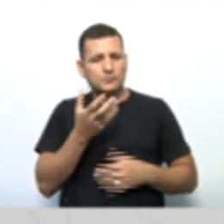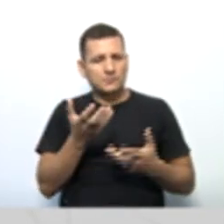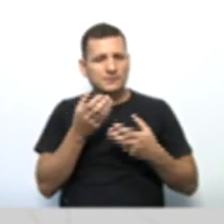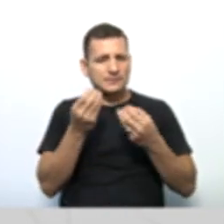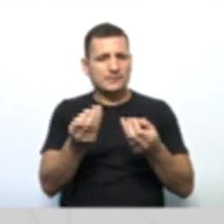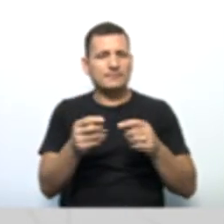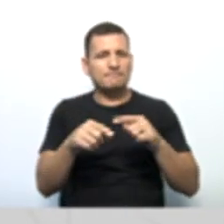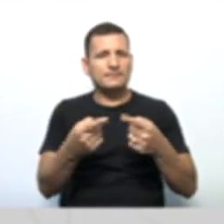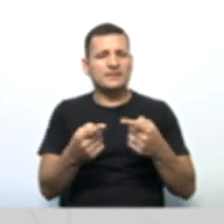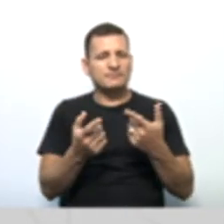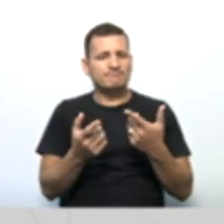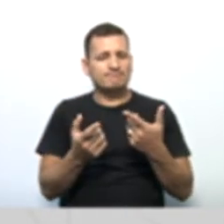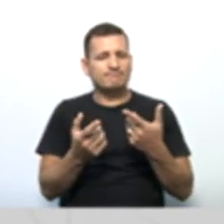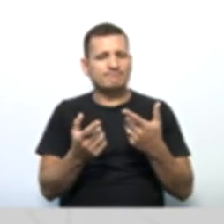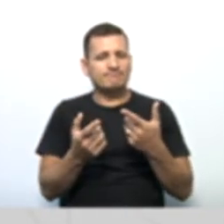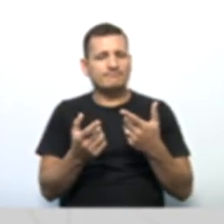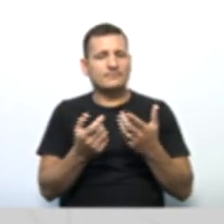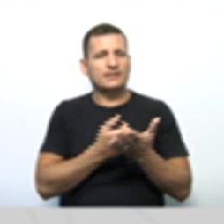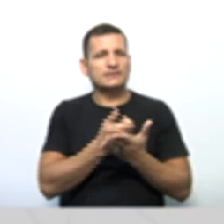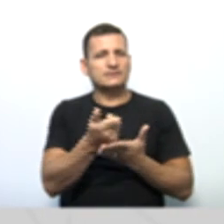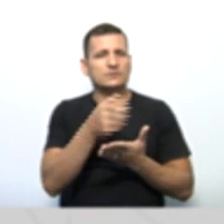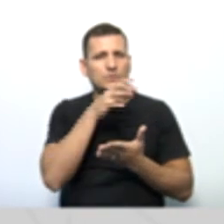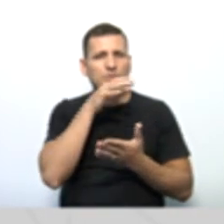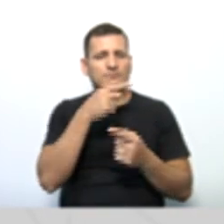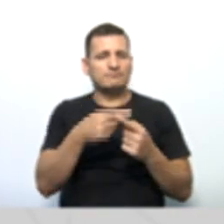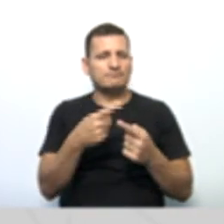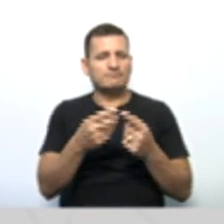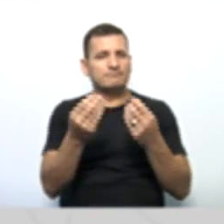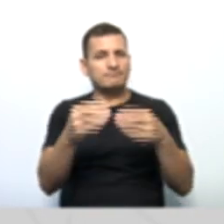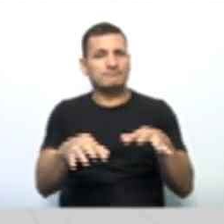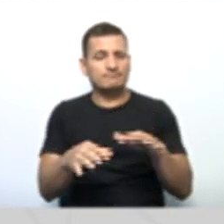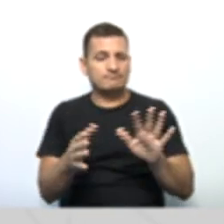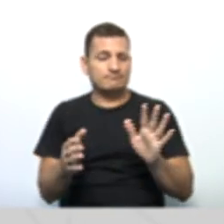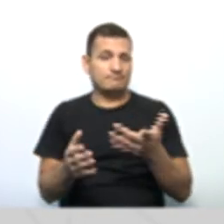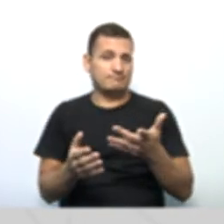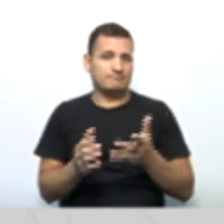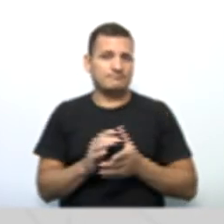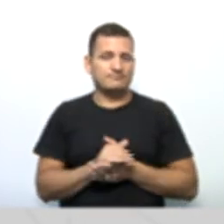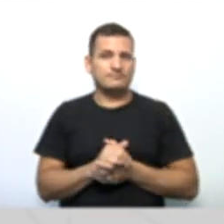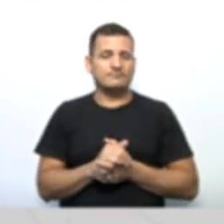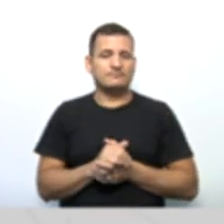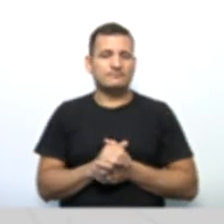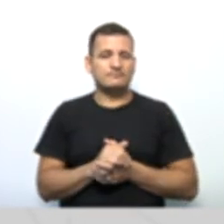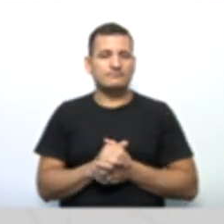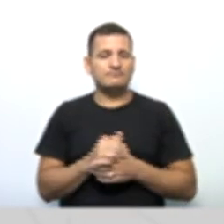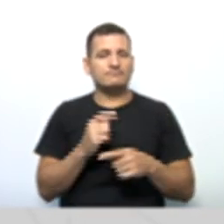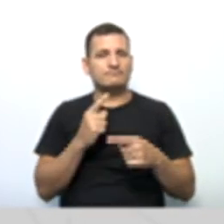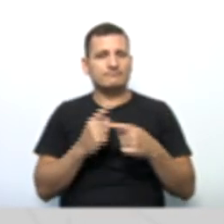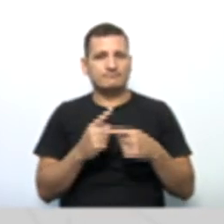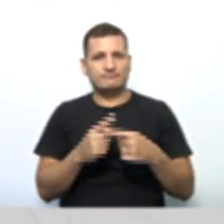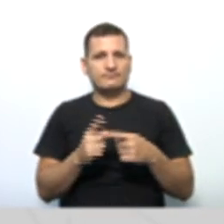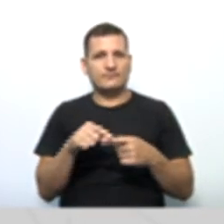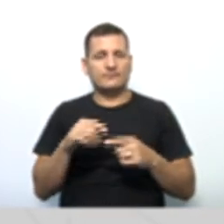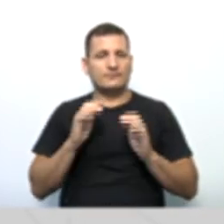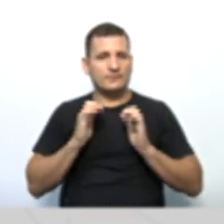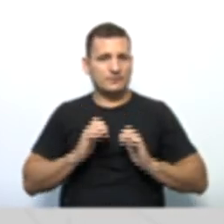gente vai dizer que foi uma ação ruim, porque causou um prejuízo. Isso porque estamos baseados na ética utilitarista